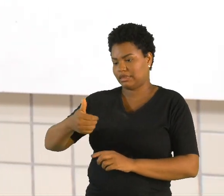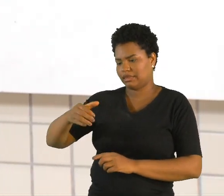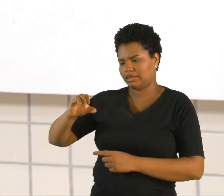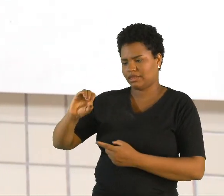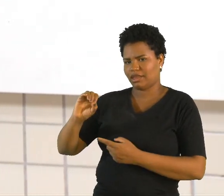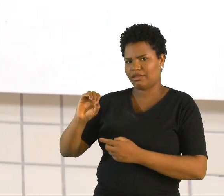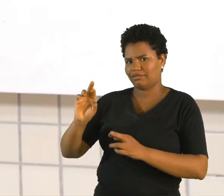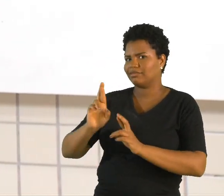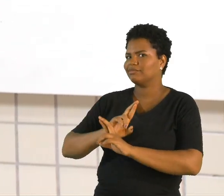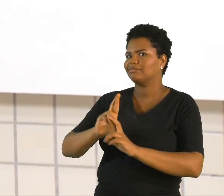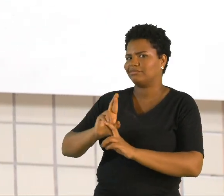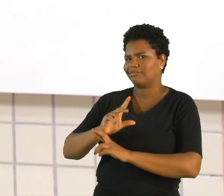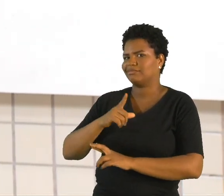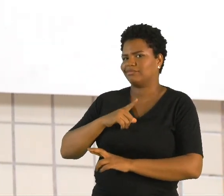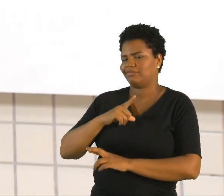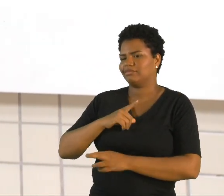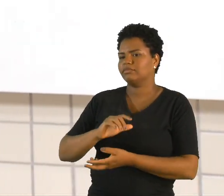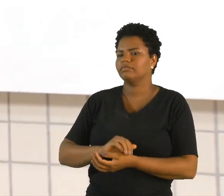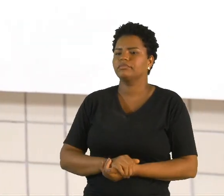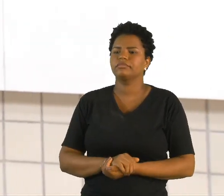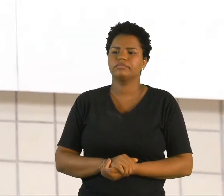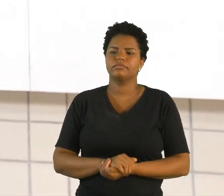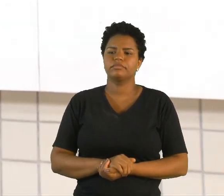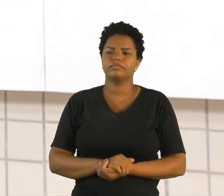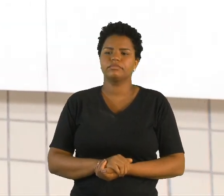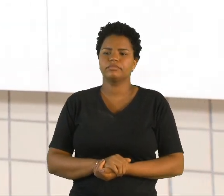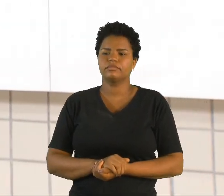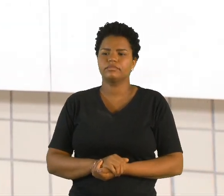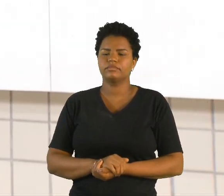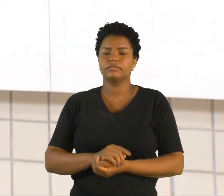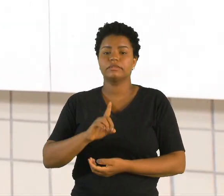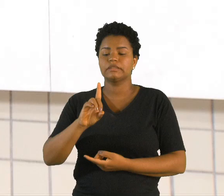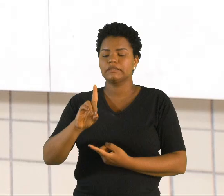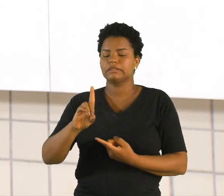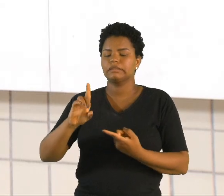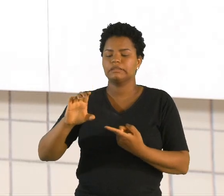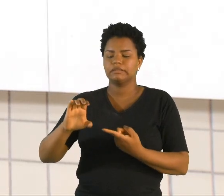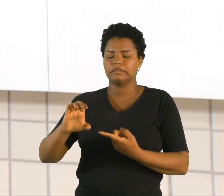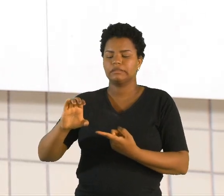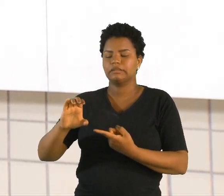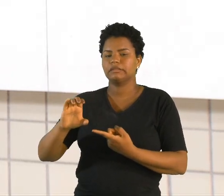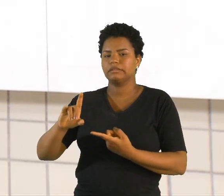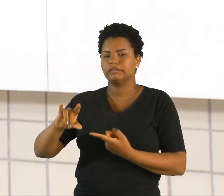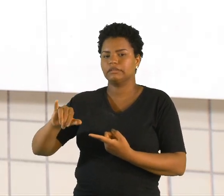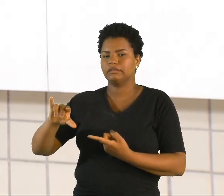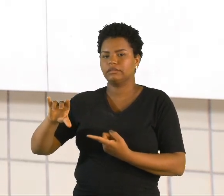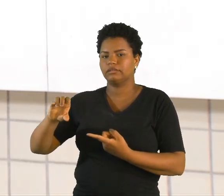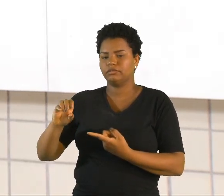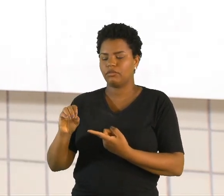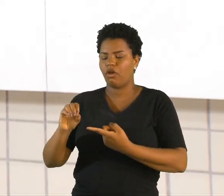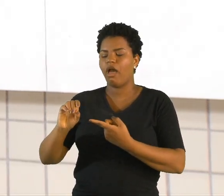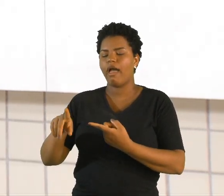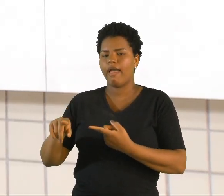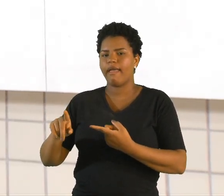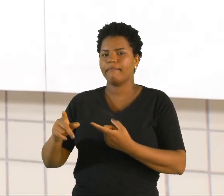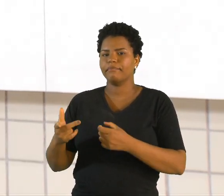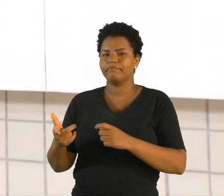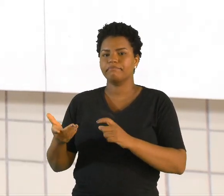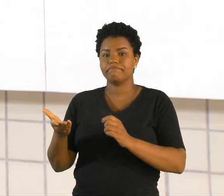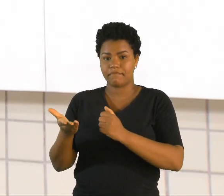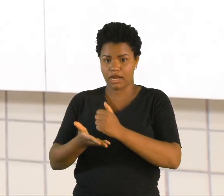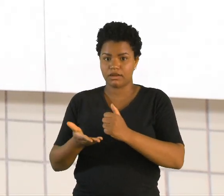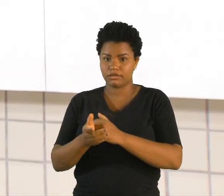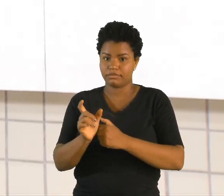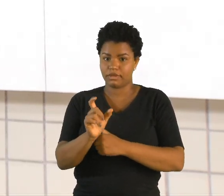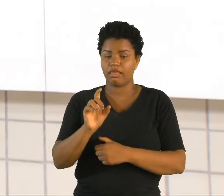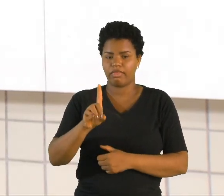ele é relacionado com o 10. Então, ó, décimo, ele vem de 10. Quantos zeros tem depois